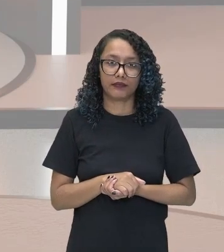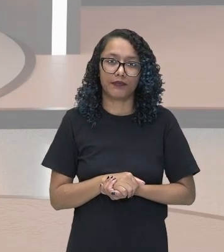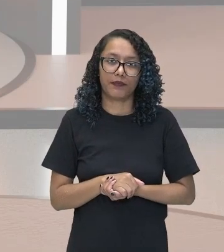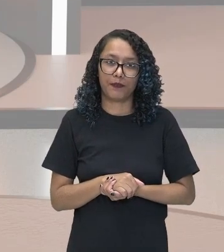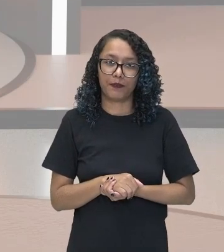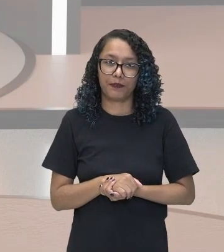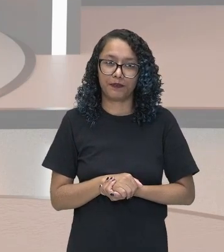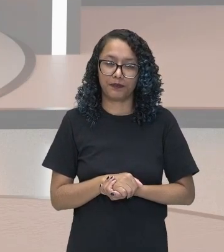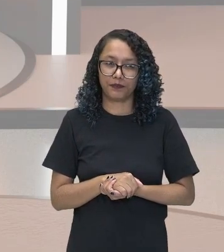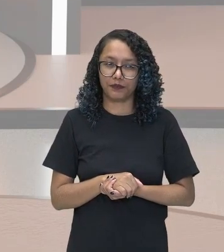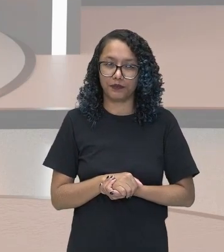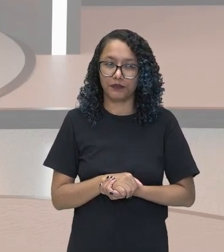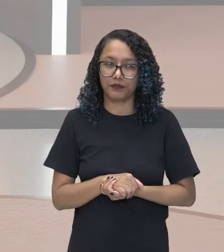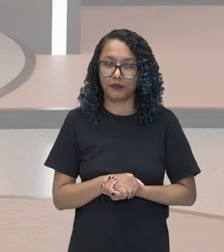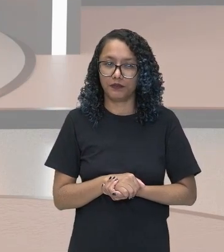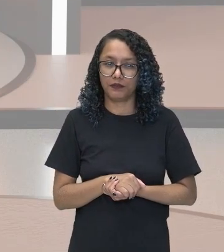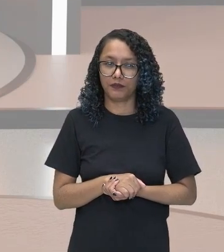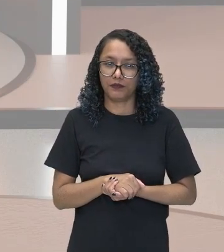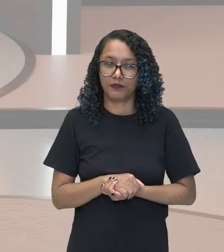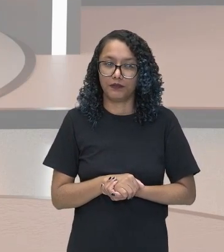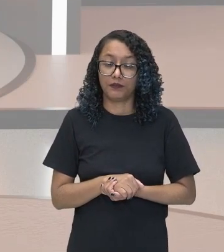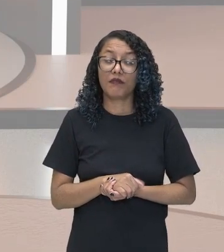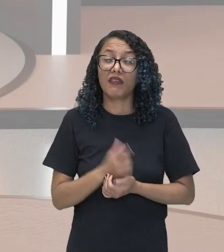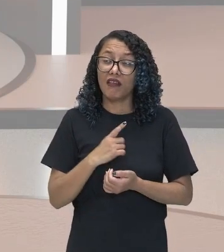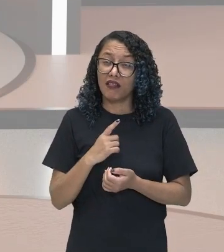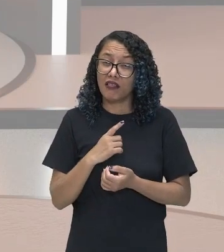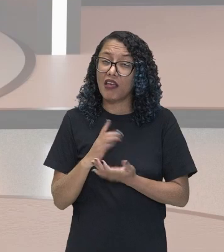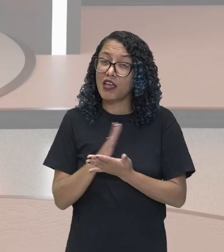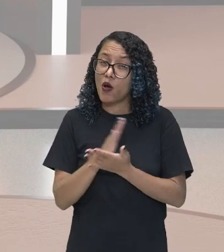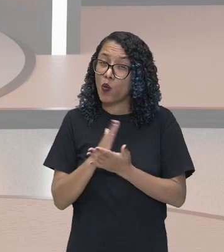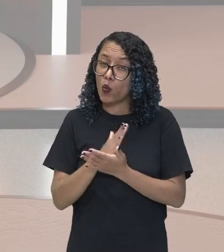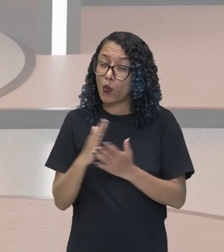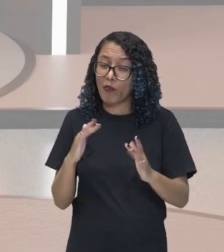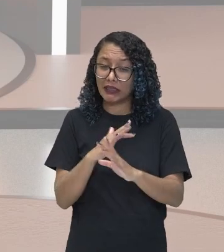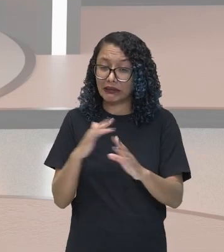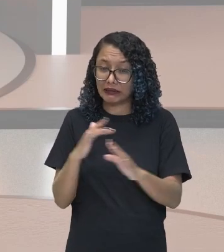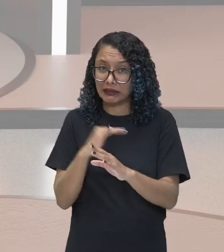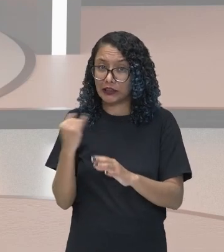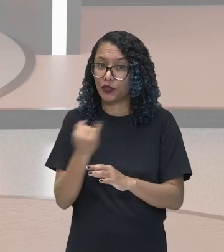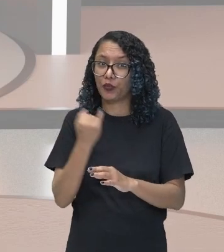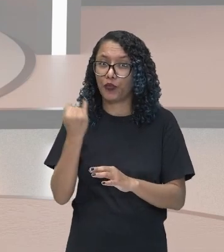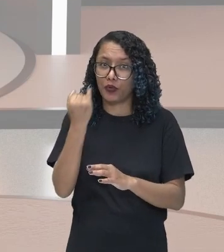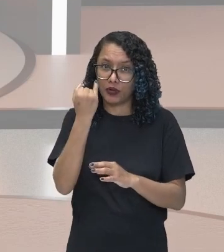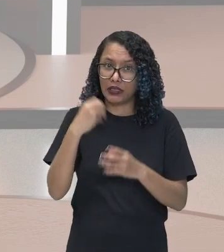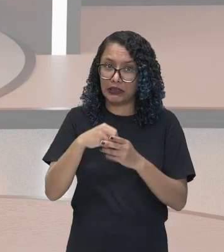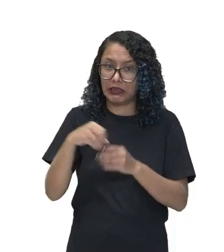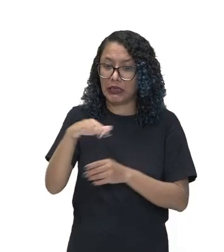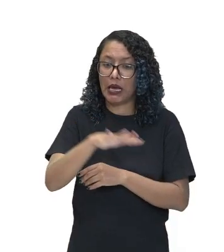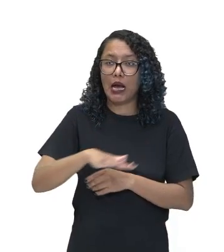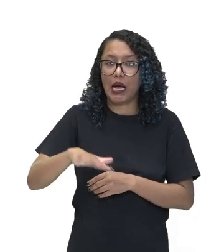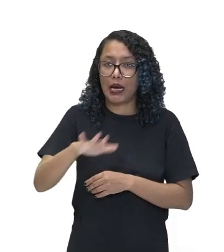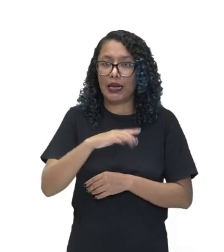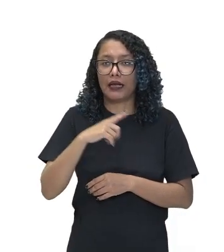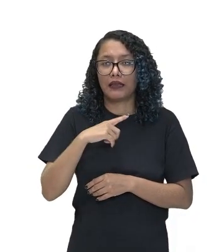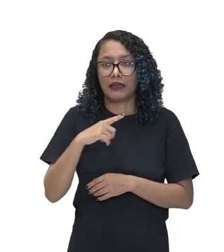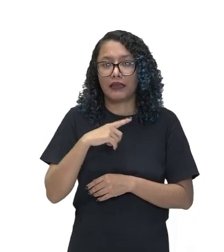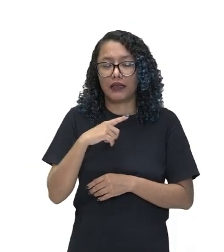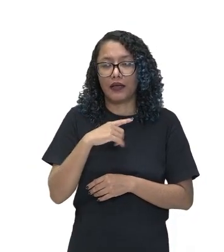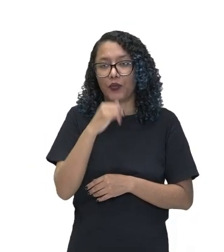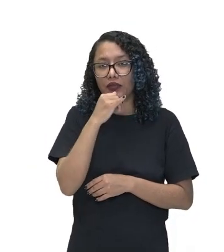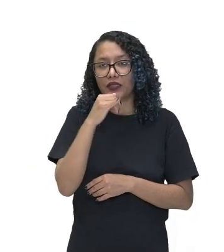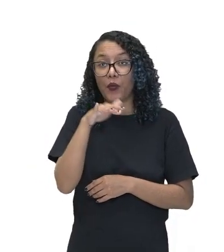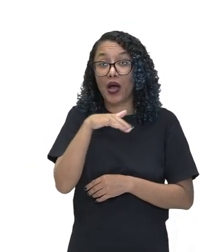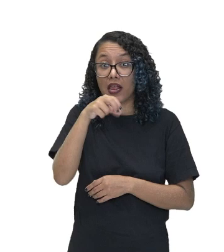pode observar algumas cidades importantes aí dentro da Patagônia. Então, nós temos mais ao norte,